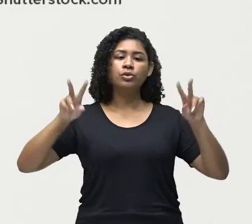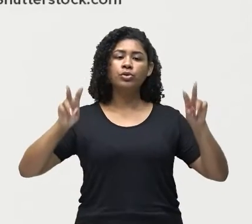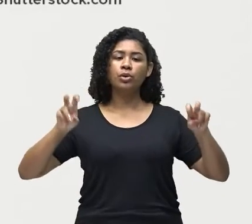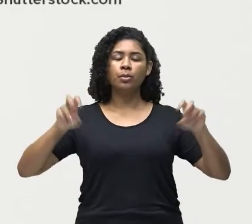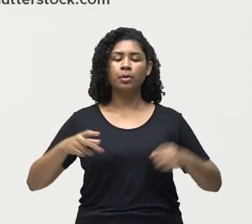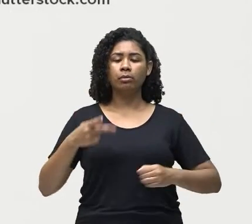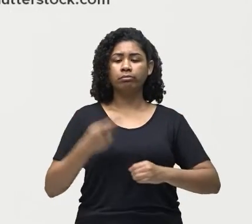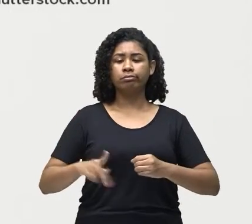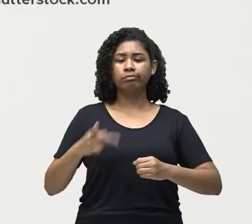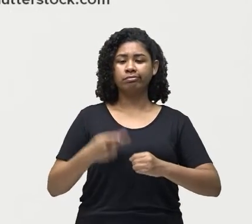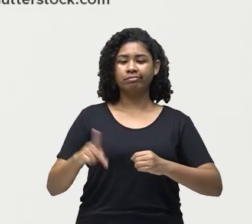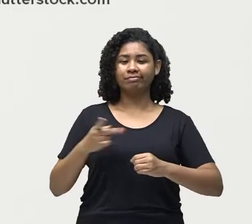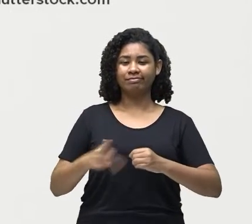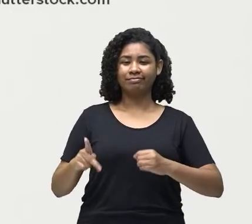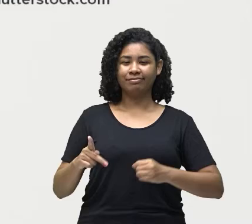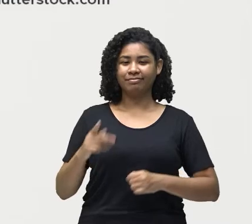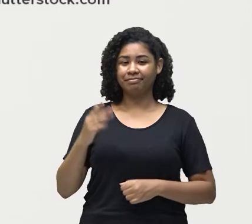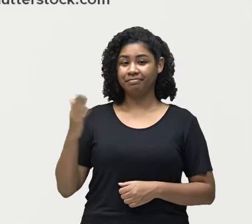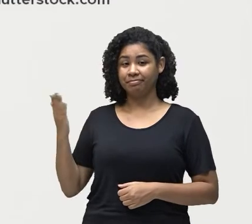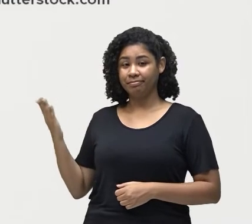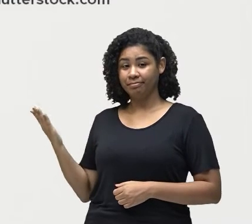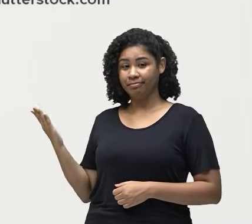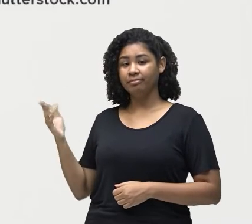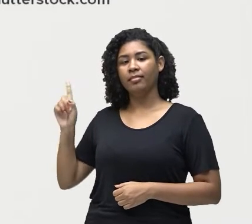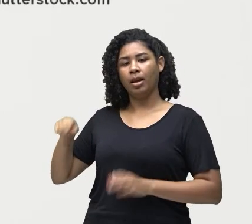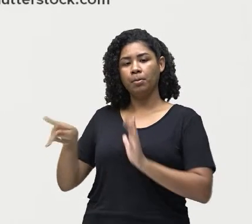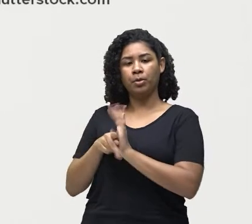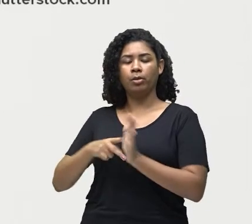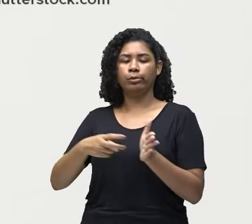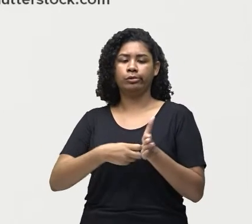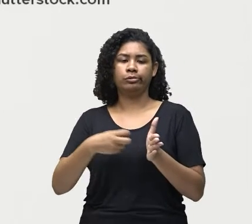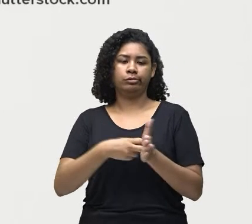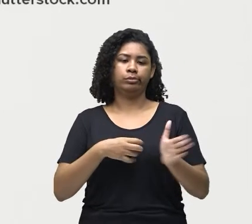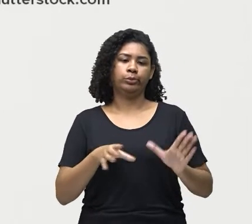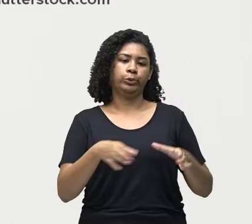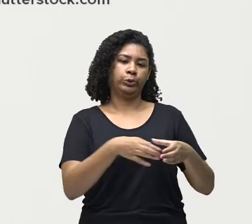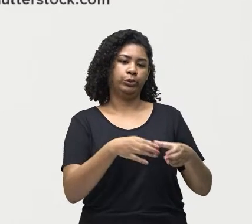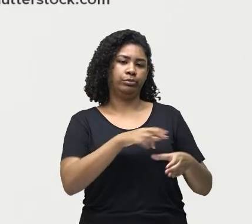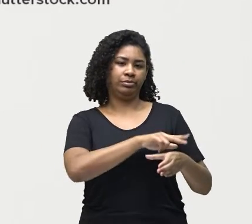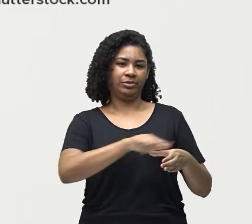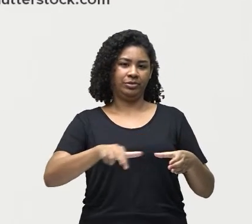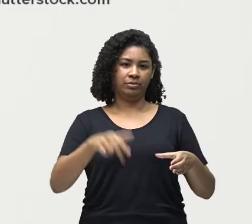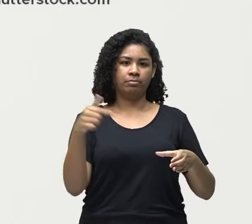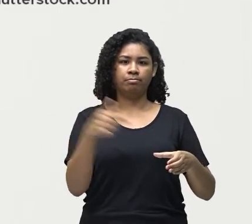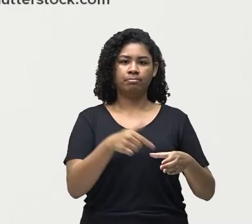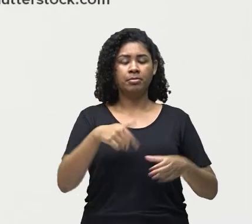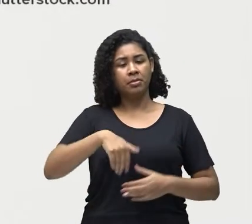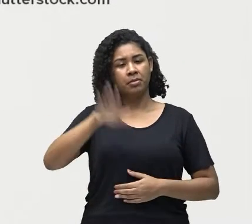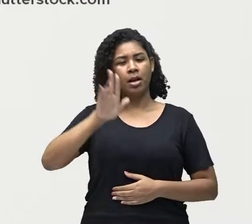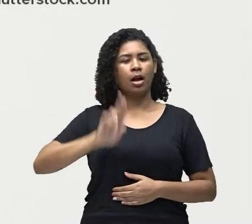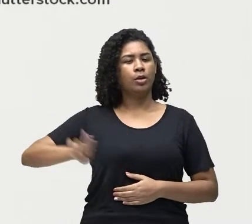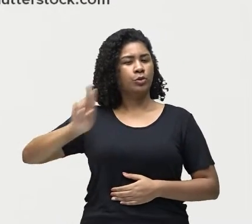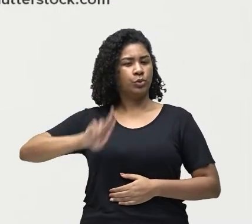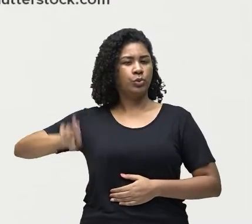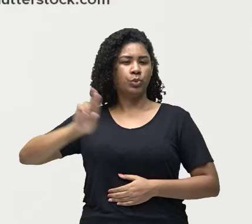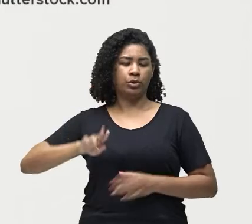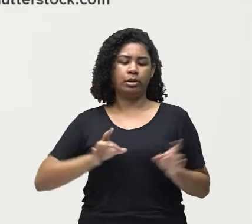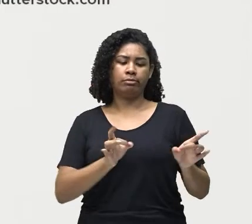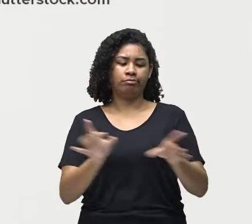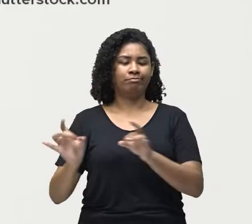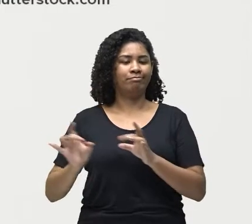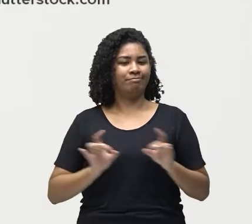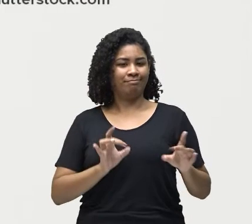que o petróleo ele é um combustível fóssil de maior aplicação aqui, ó,